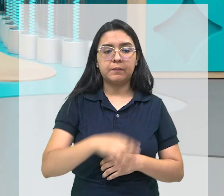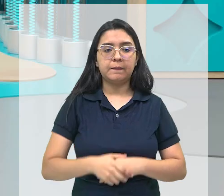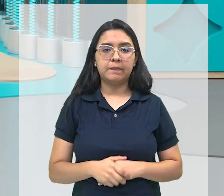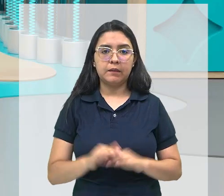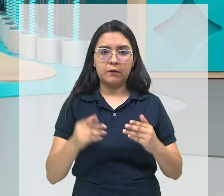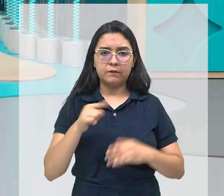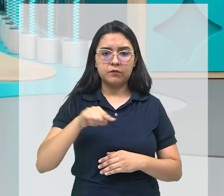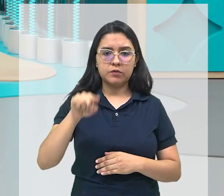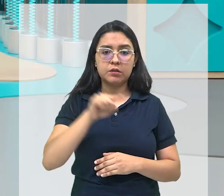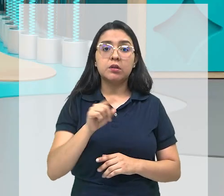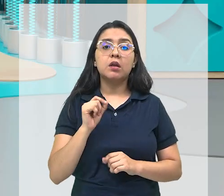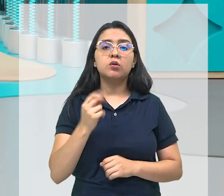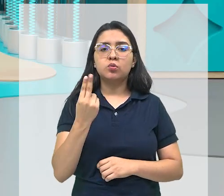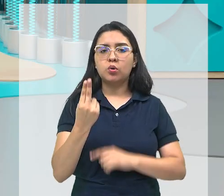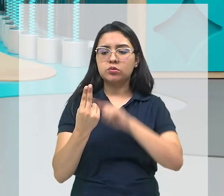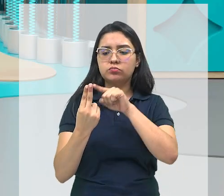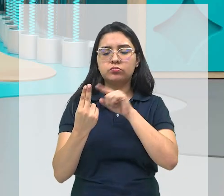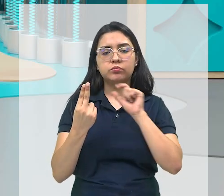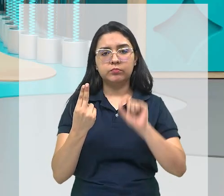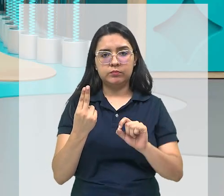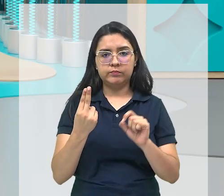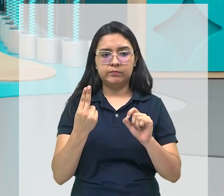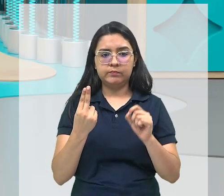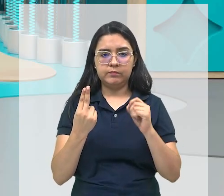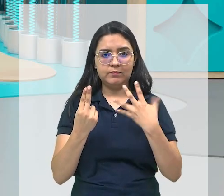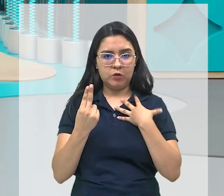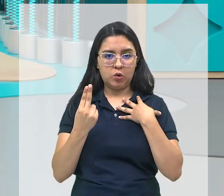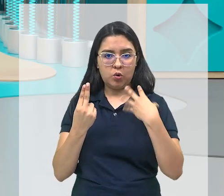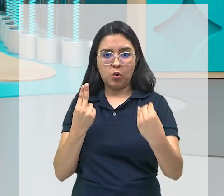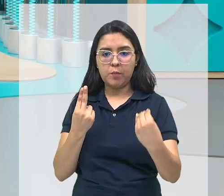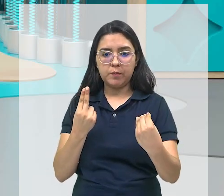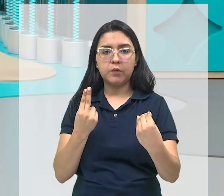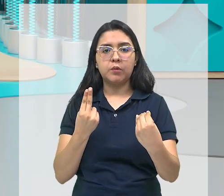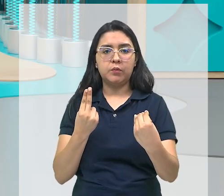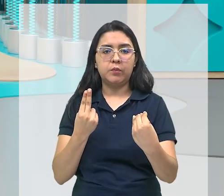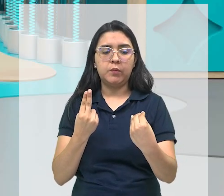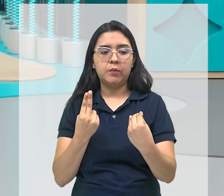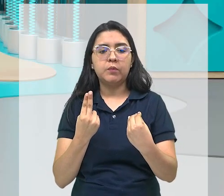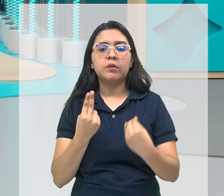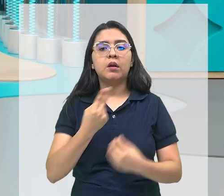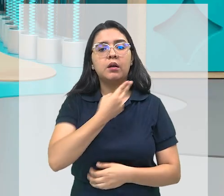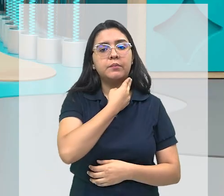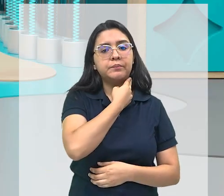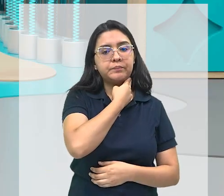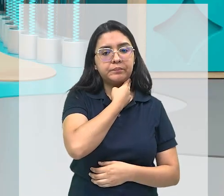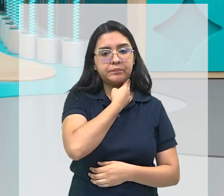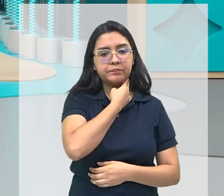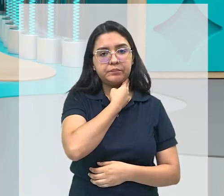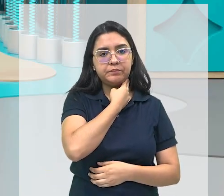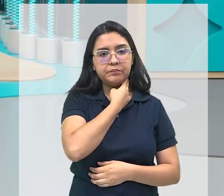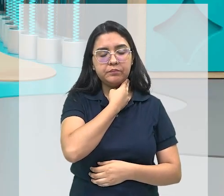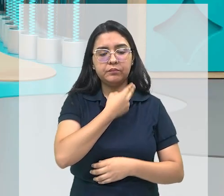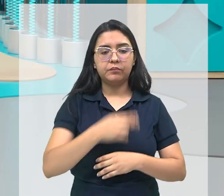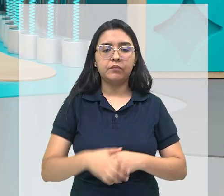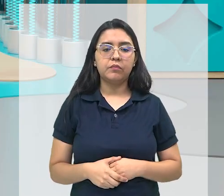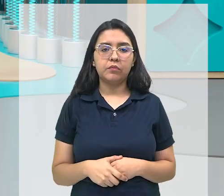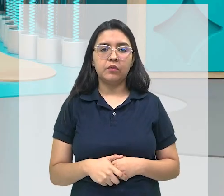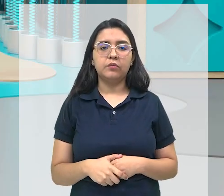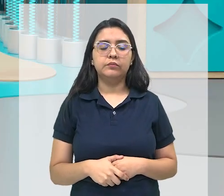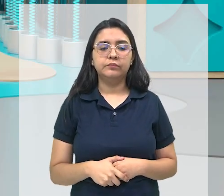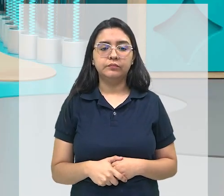Coloquem aí, todo mundo, ó, pega 2 dedinhos assim, ó, o indicador e o médio, e coloca bem nessa região do